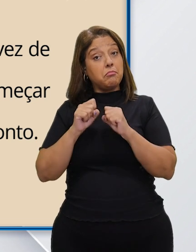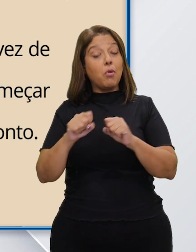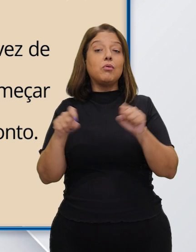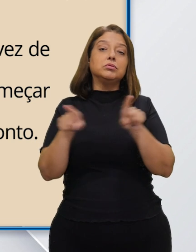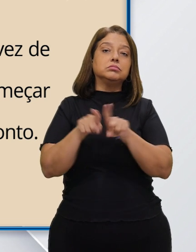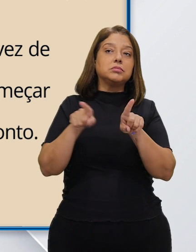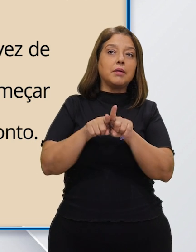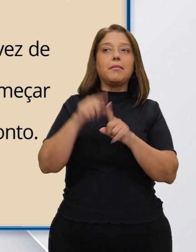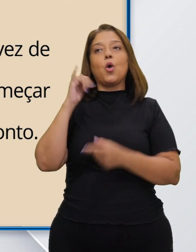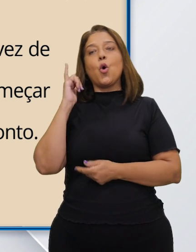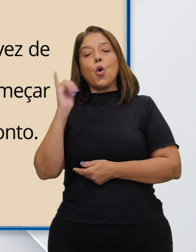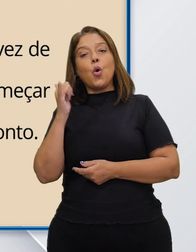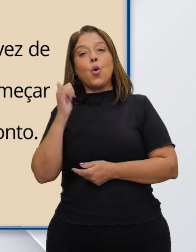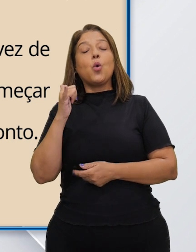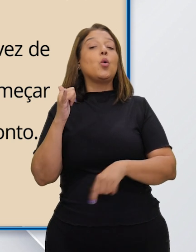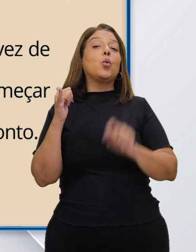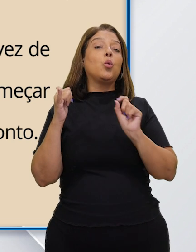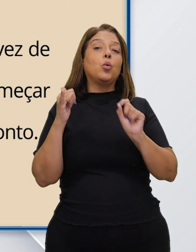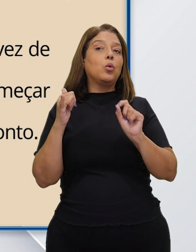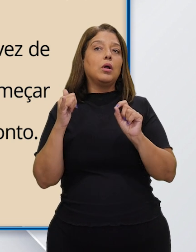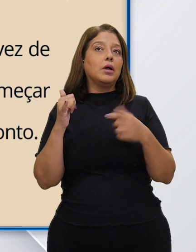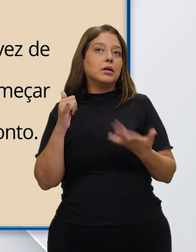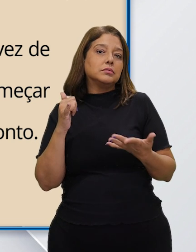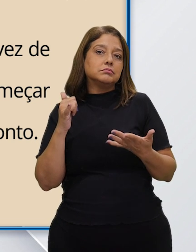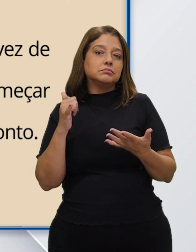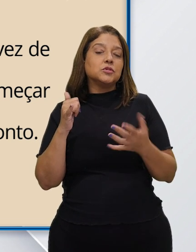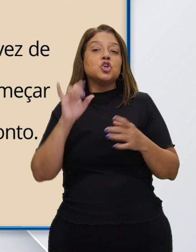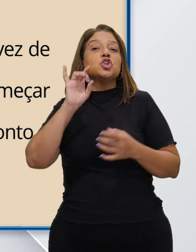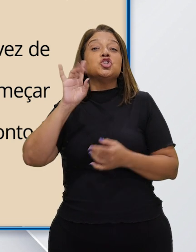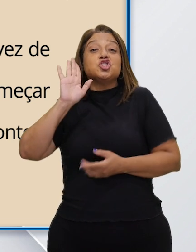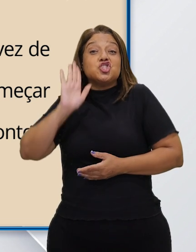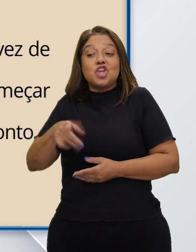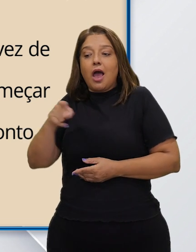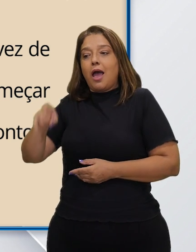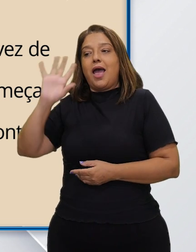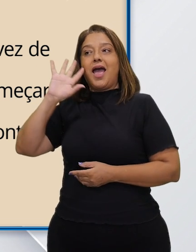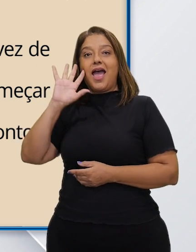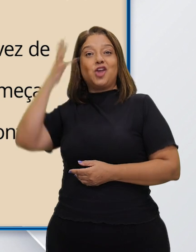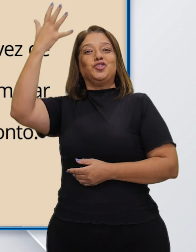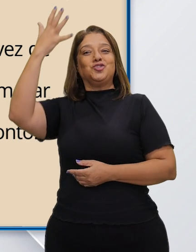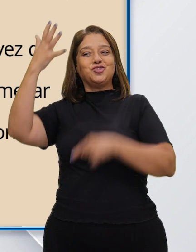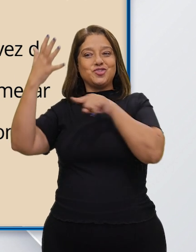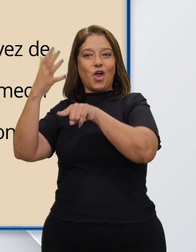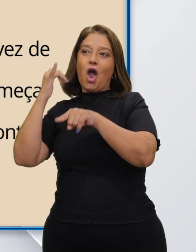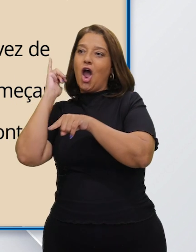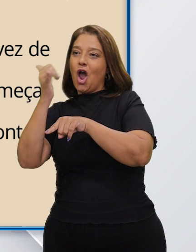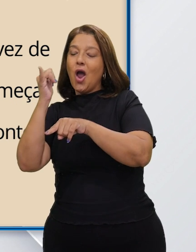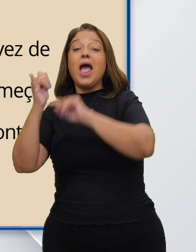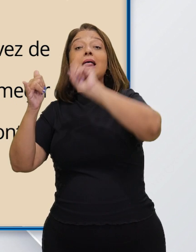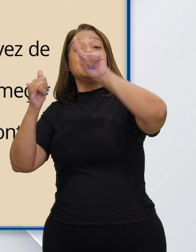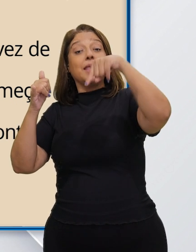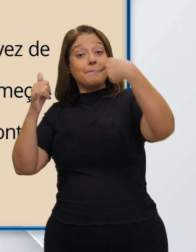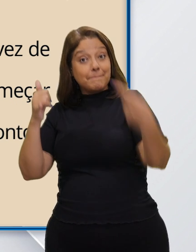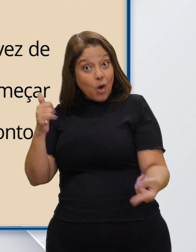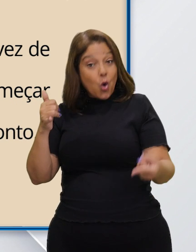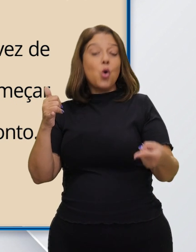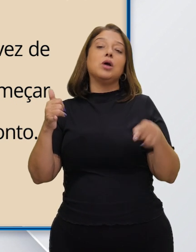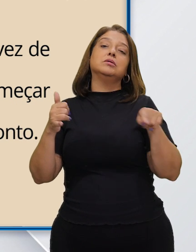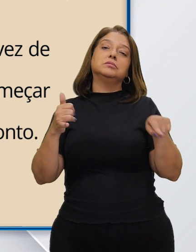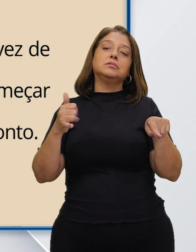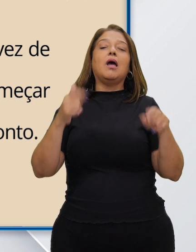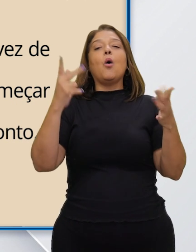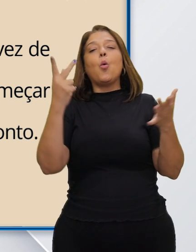a história pode começar pela sua solução. E os acontecimentos são narrados ao